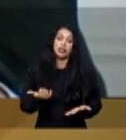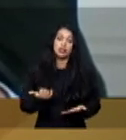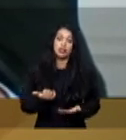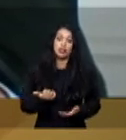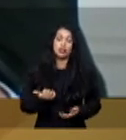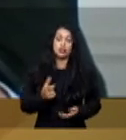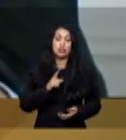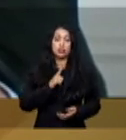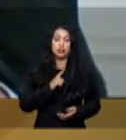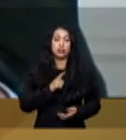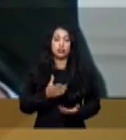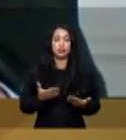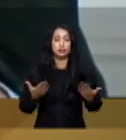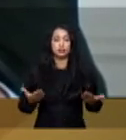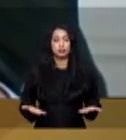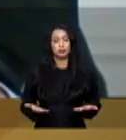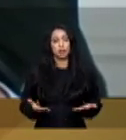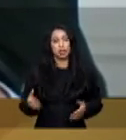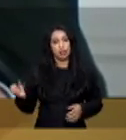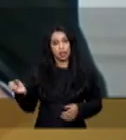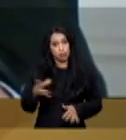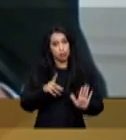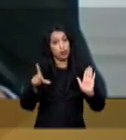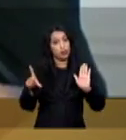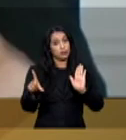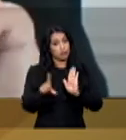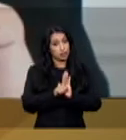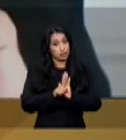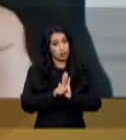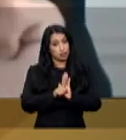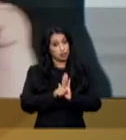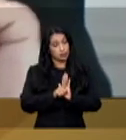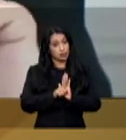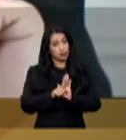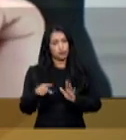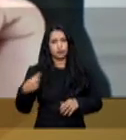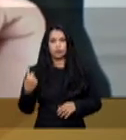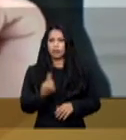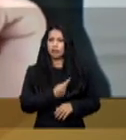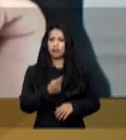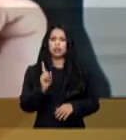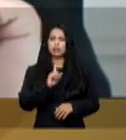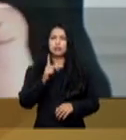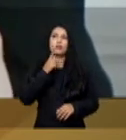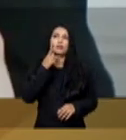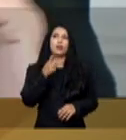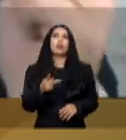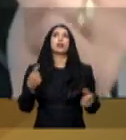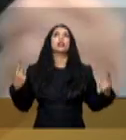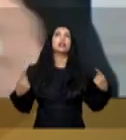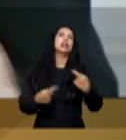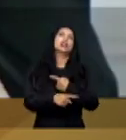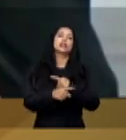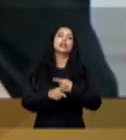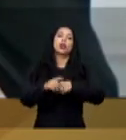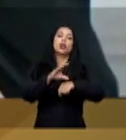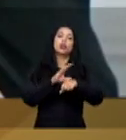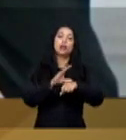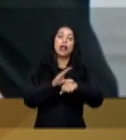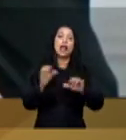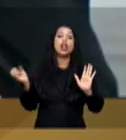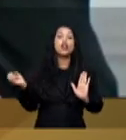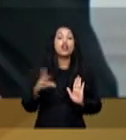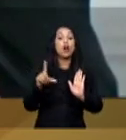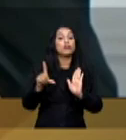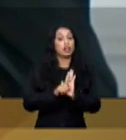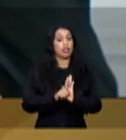334. A nova legislação, nós não estamos declarando inconstitucional integralmente a nova